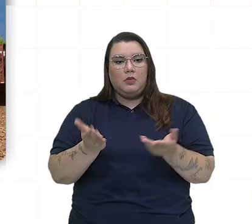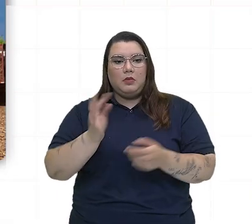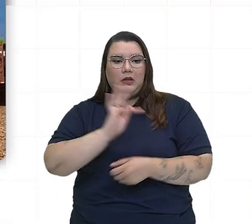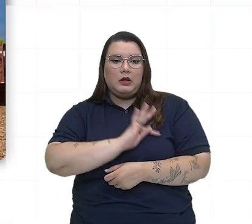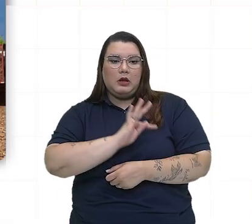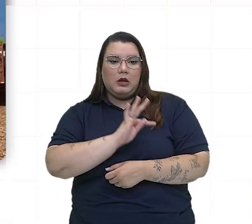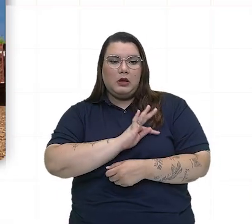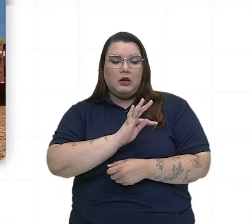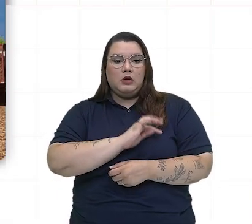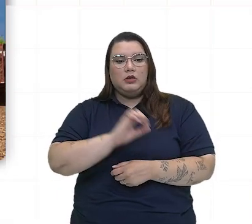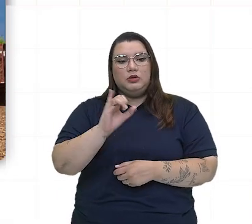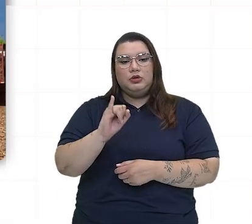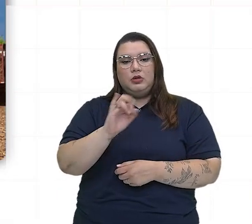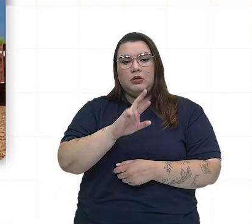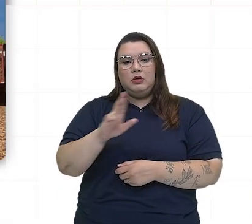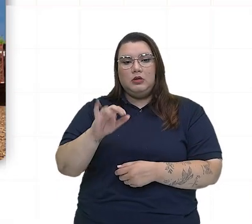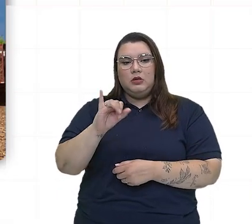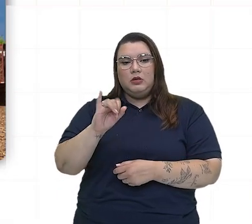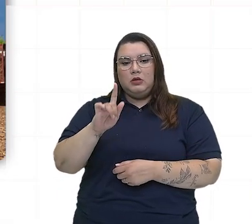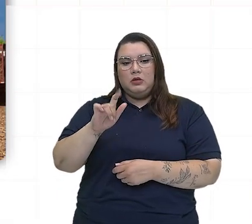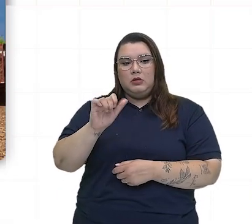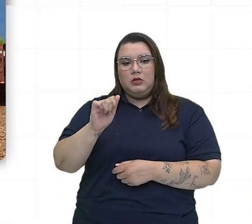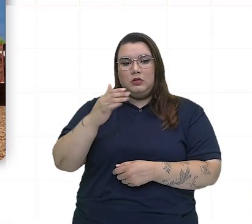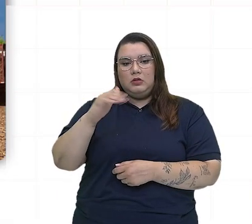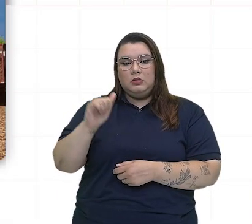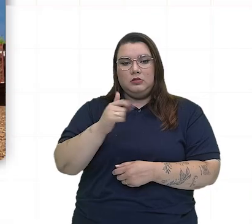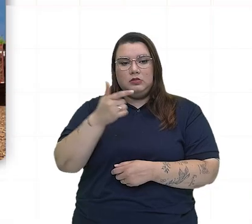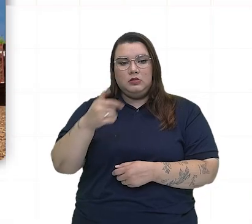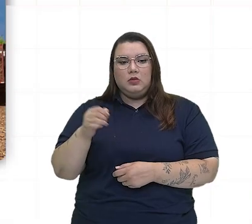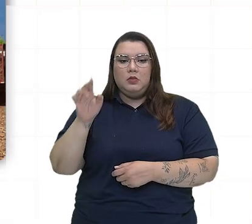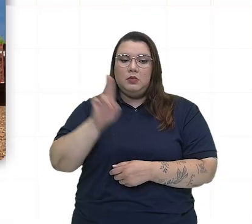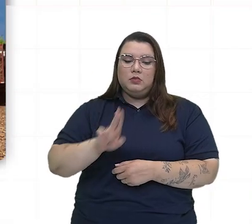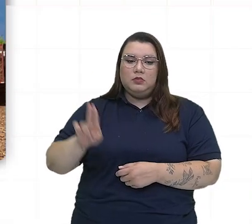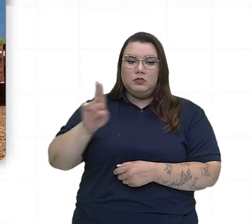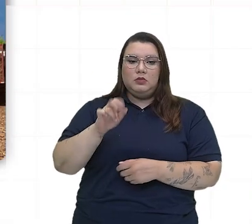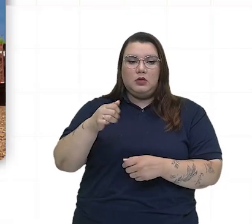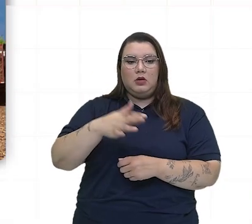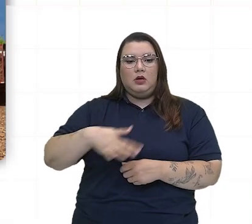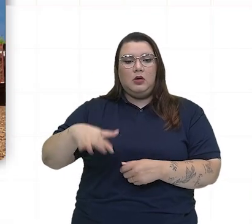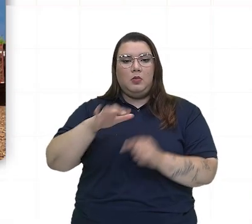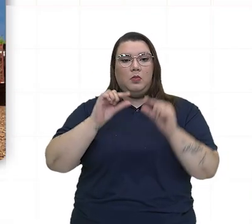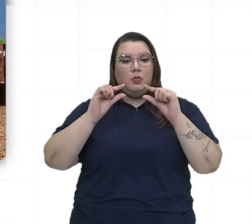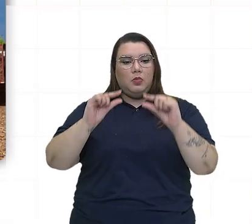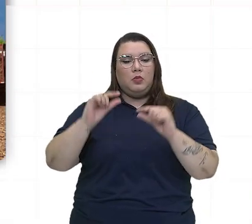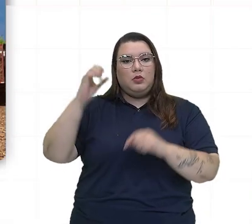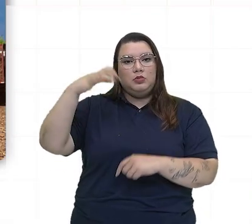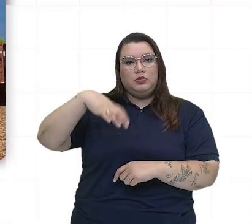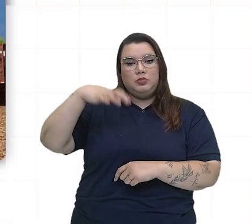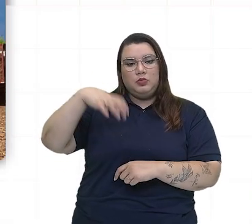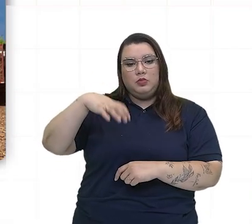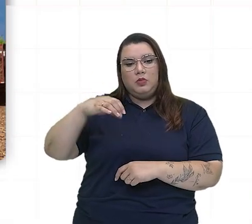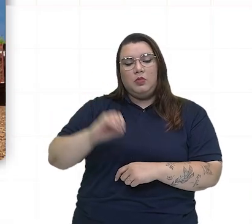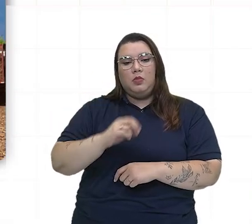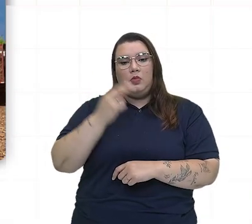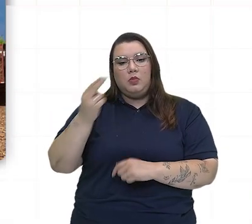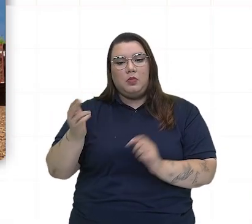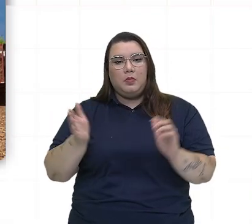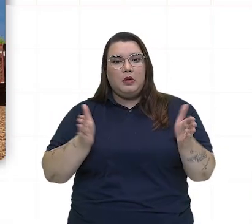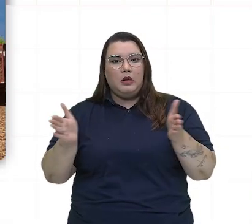de irrigação, elas são usadas em áreas com pouca chuva ou